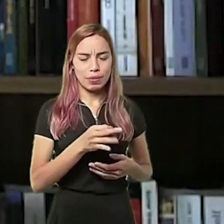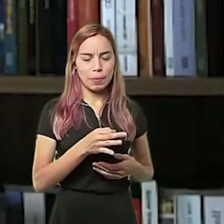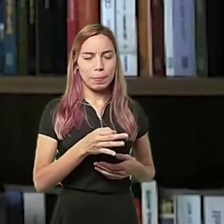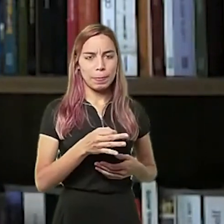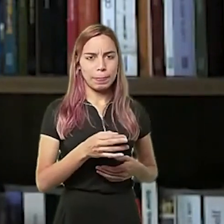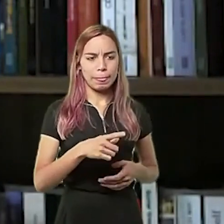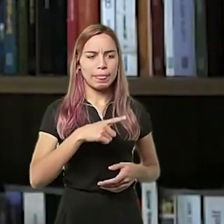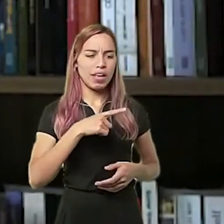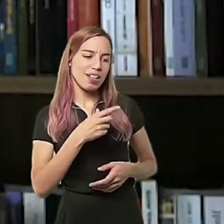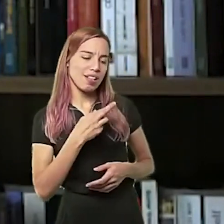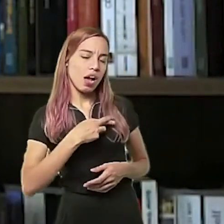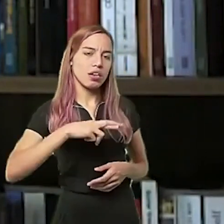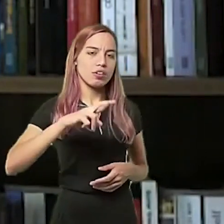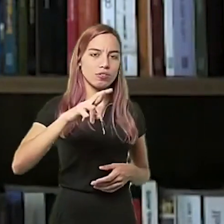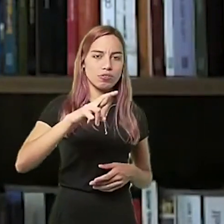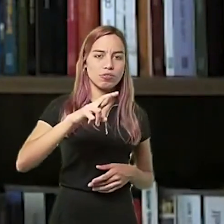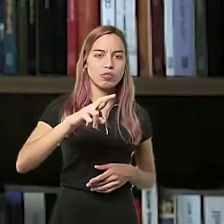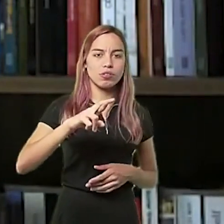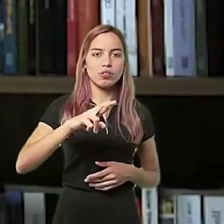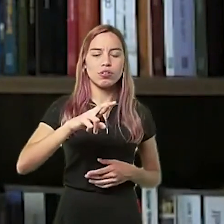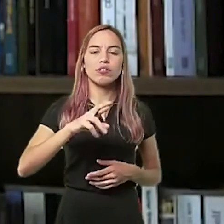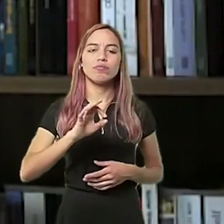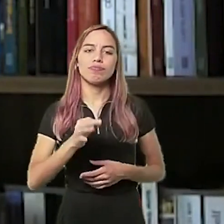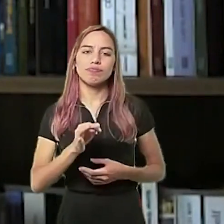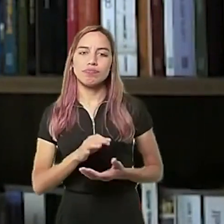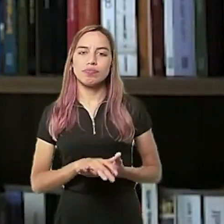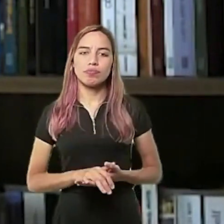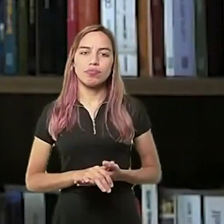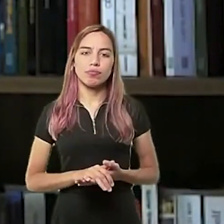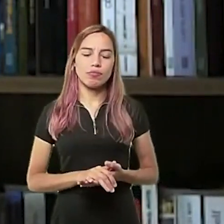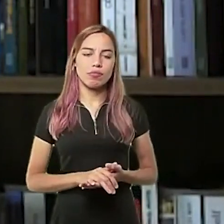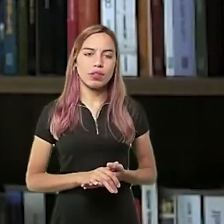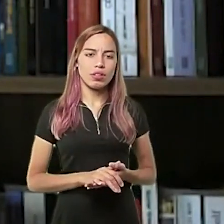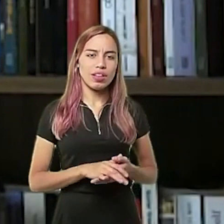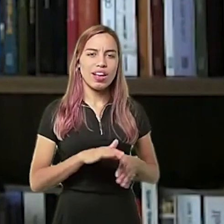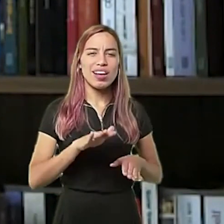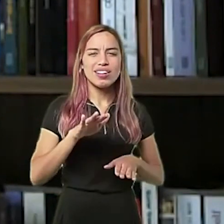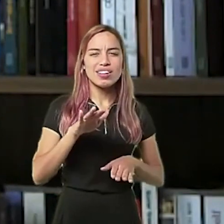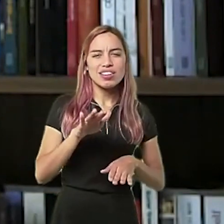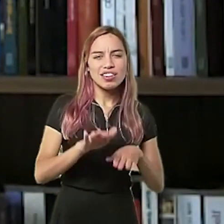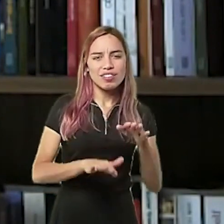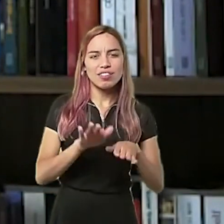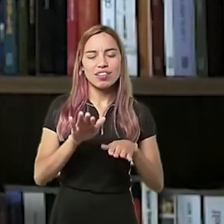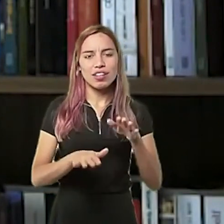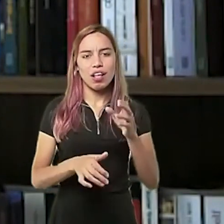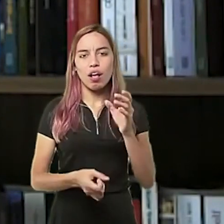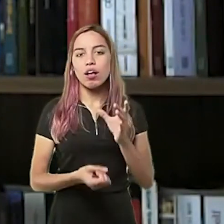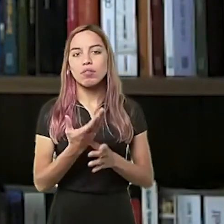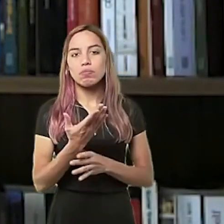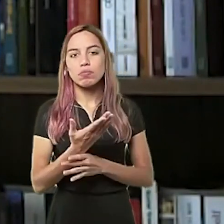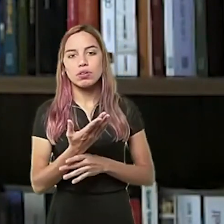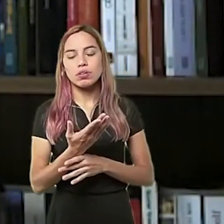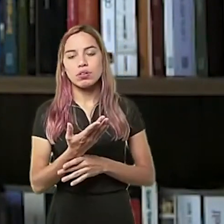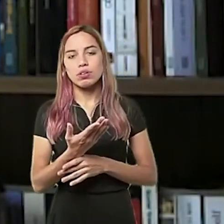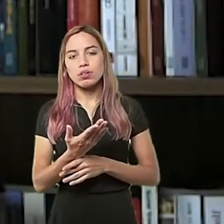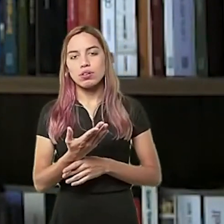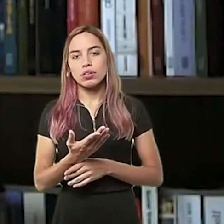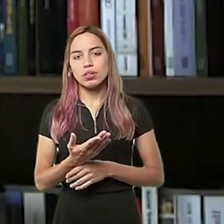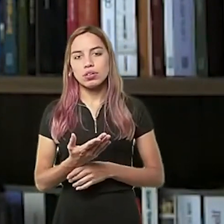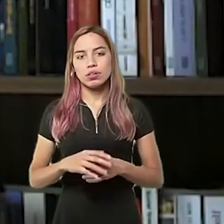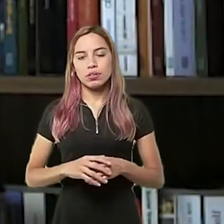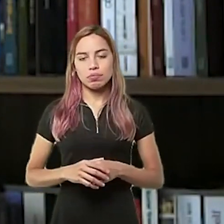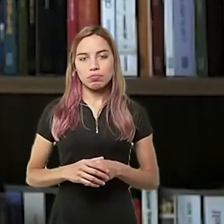religiosas. Acho que vez ou outra isso surge. E nos meus escritos, mais